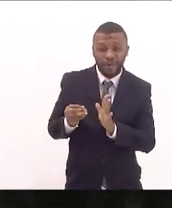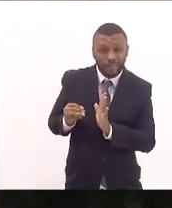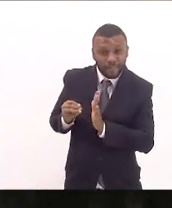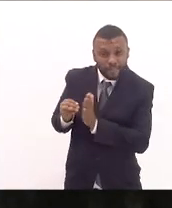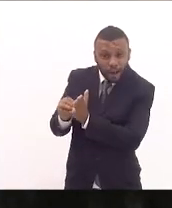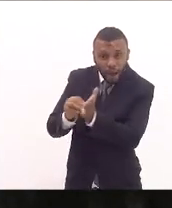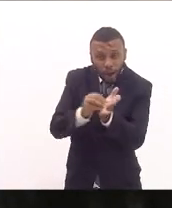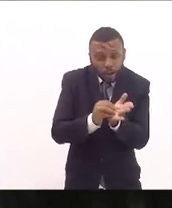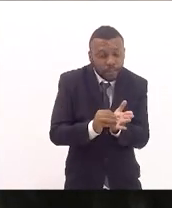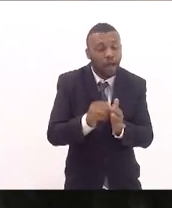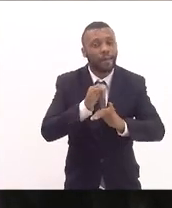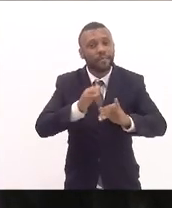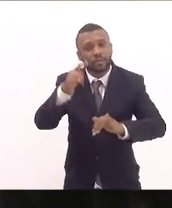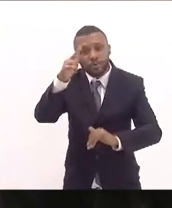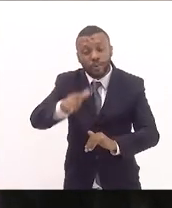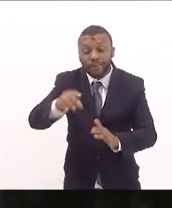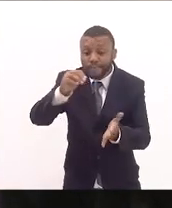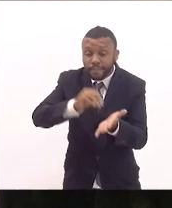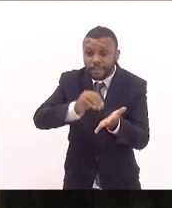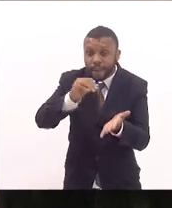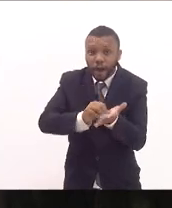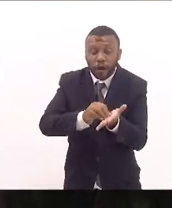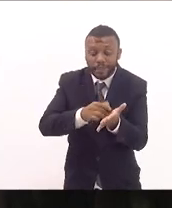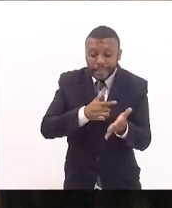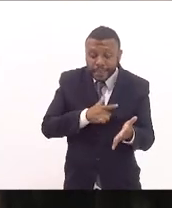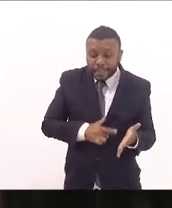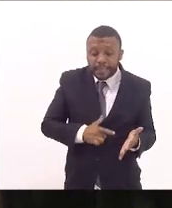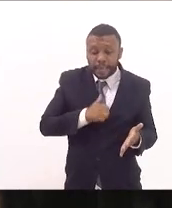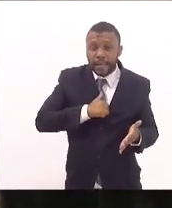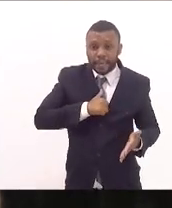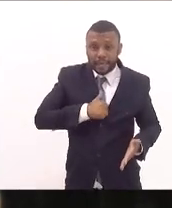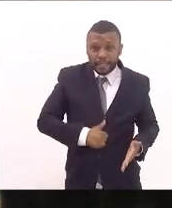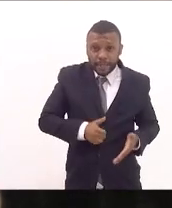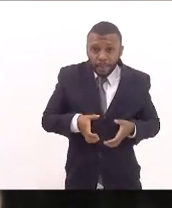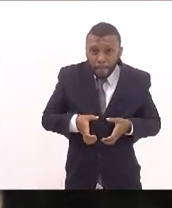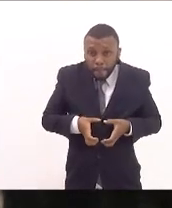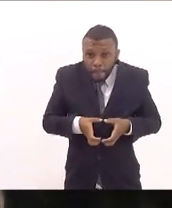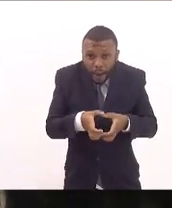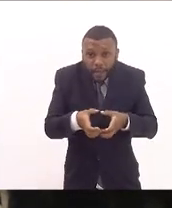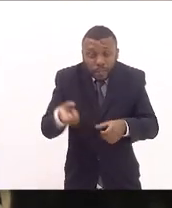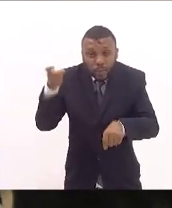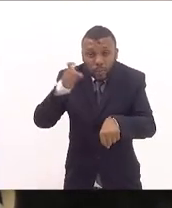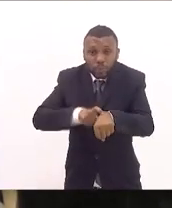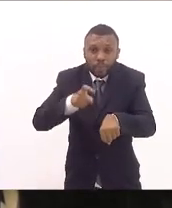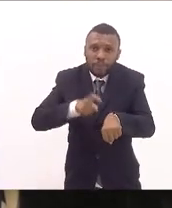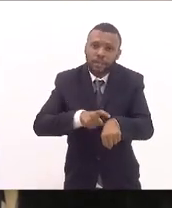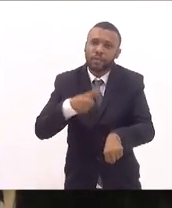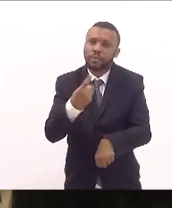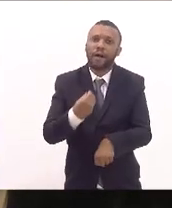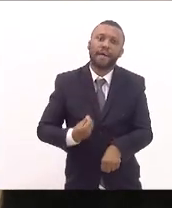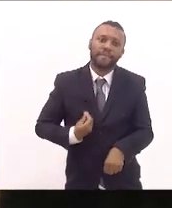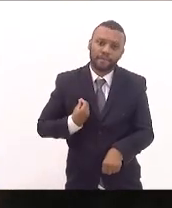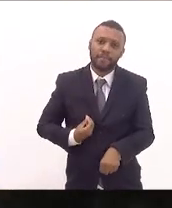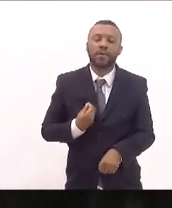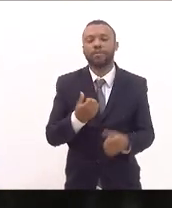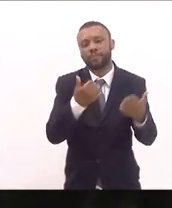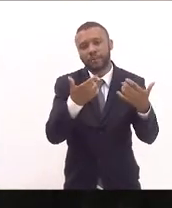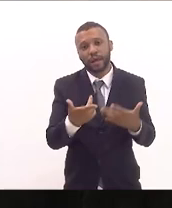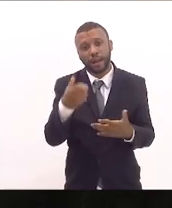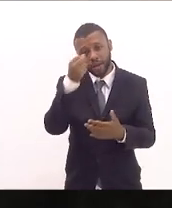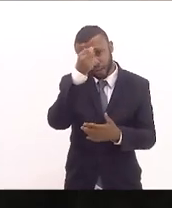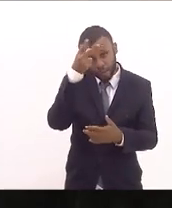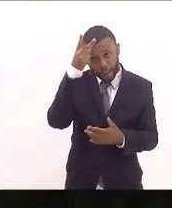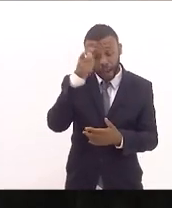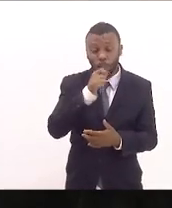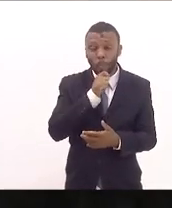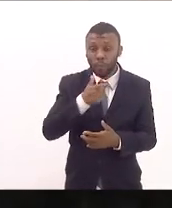repetindo mais uma vez o planeamento básico em tremendo momento que vivemos dizer que um bairro